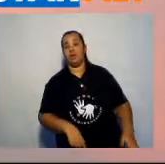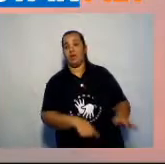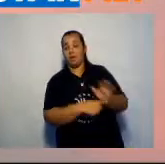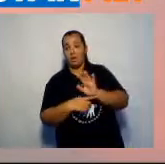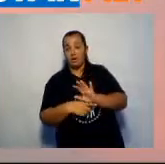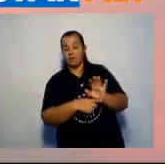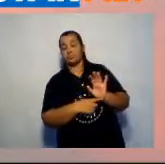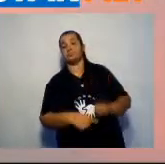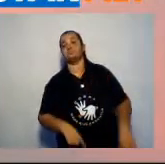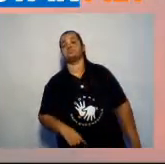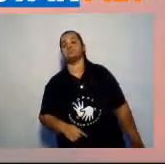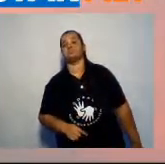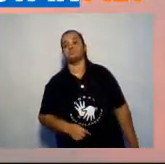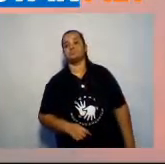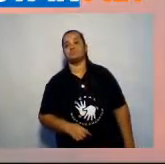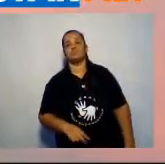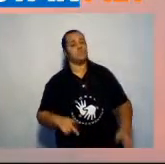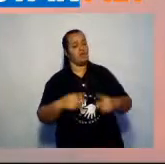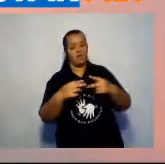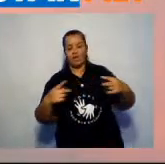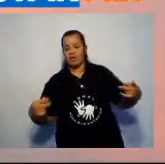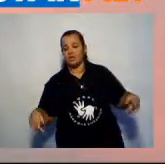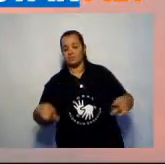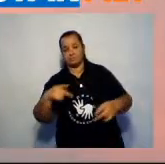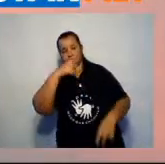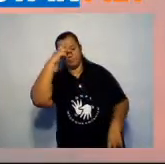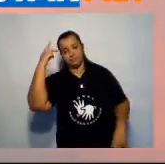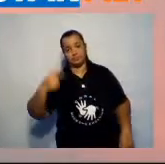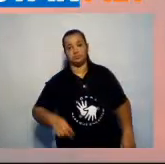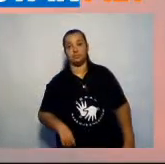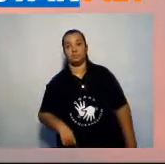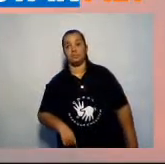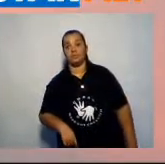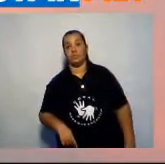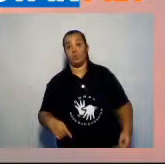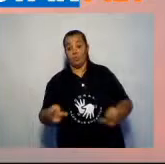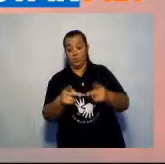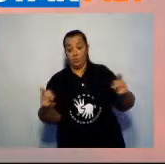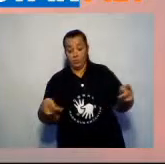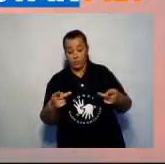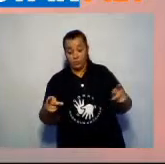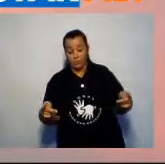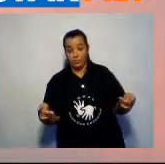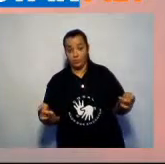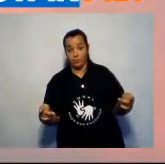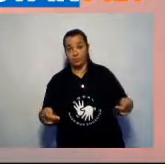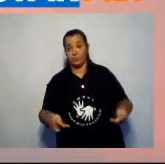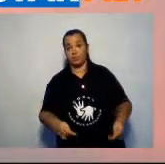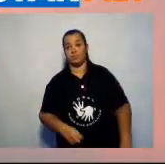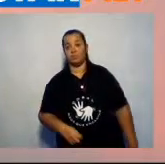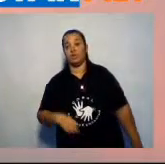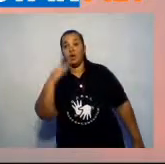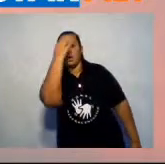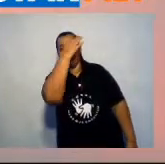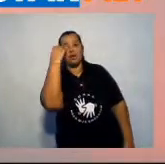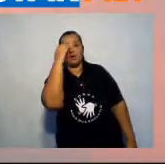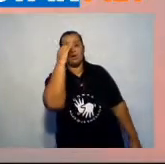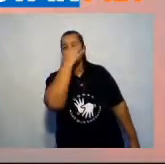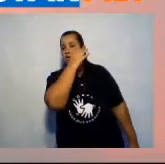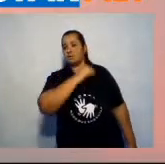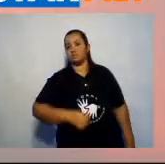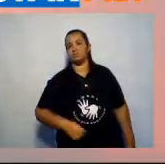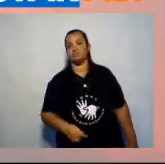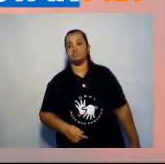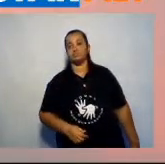Tem prêmios a todo momento, uma galera está participando aí na nossa live. Olha, tem prêmio saindo agora, para você que está ligado com a gente, está saindo maquiagem